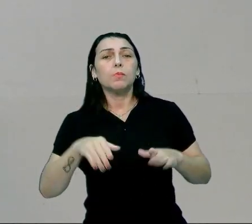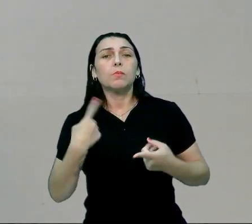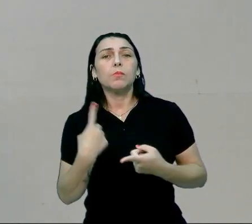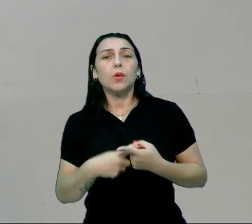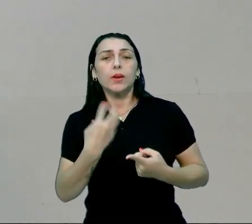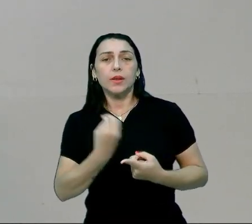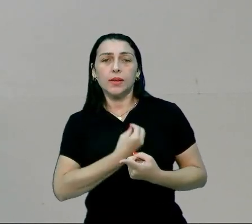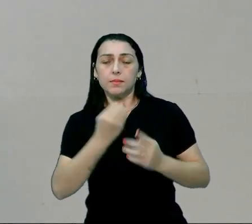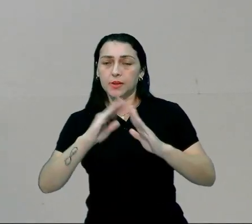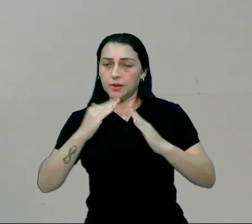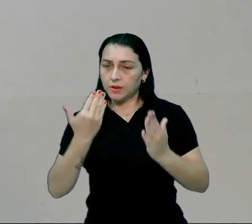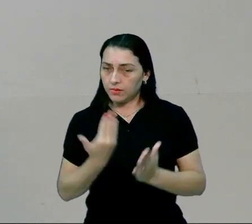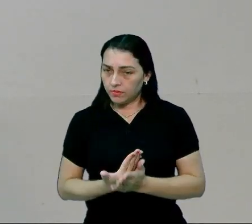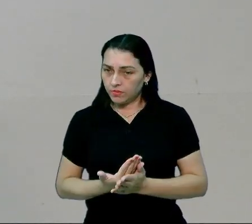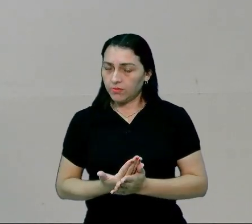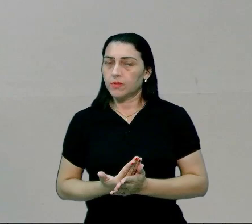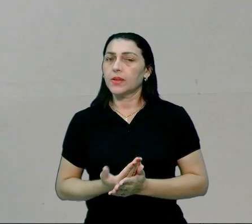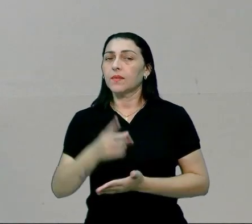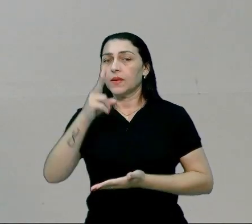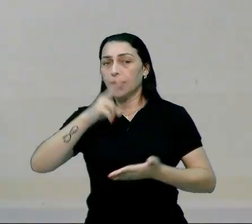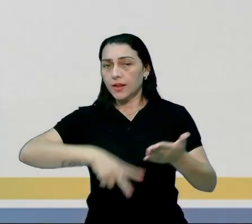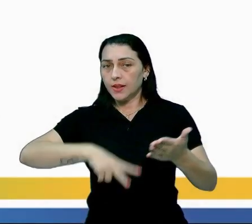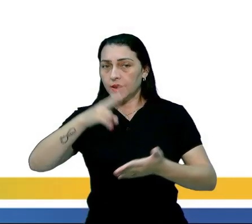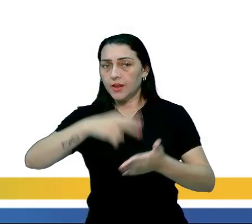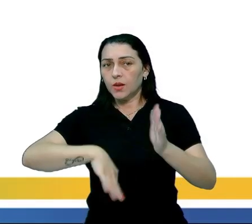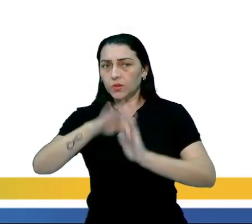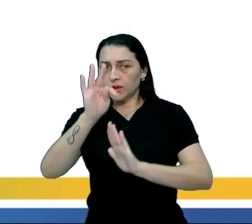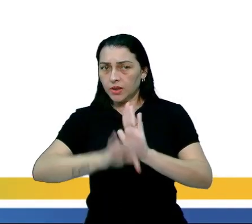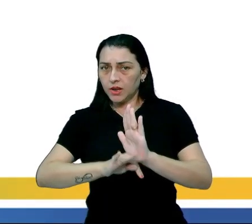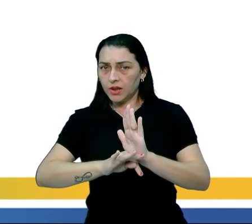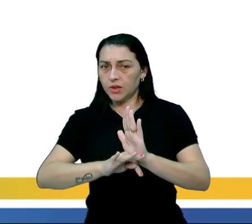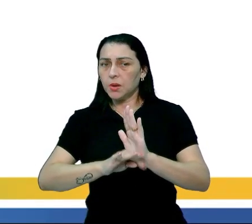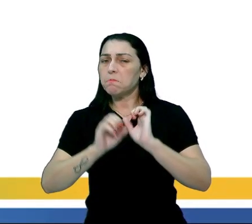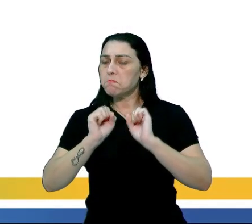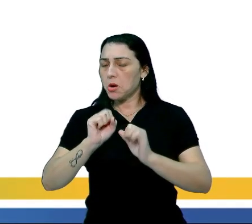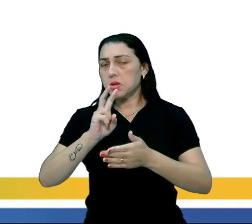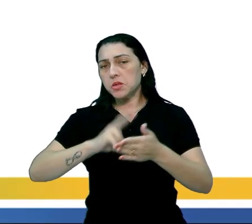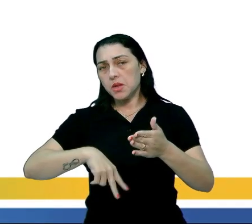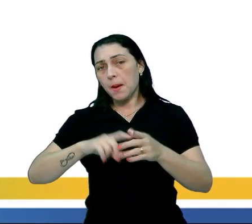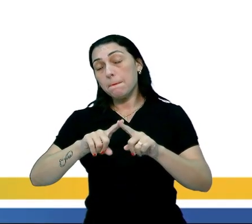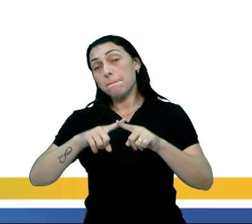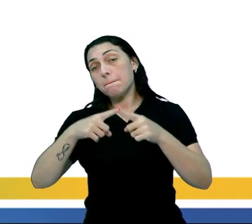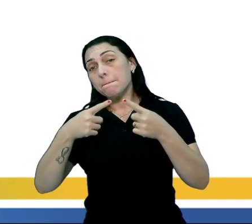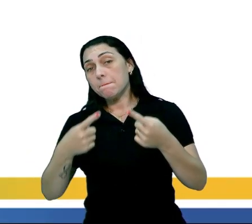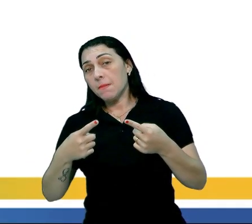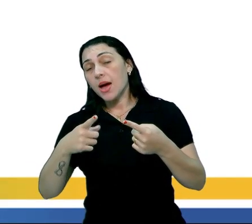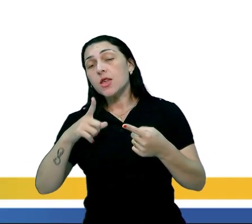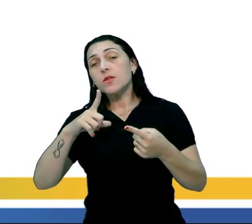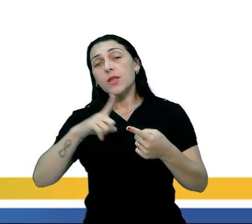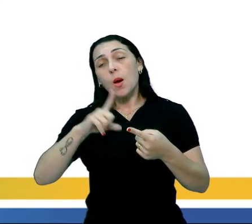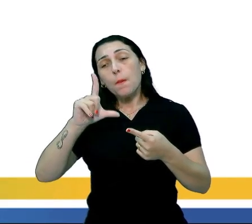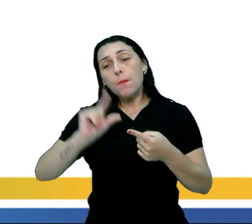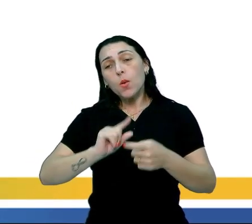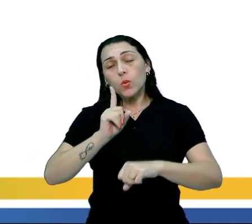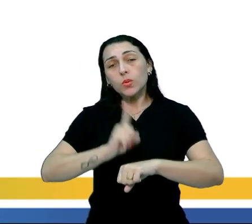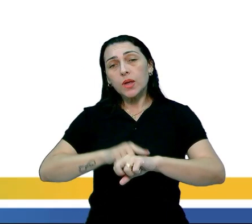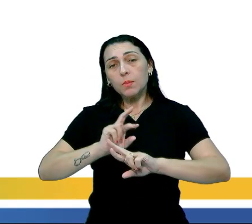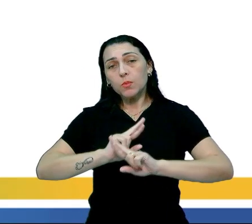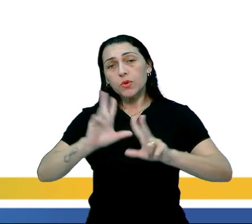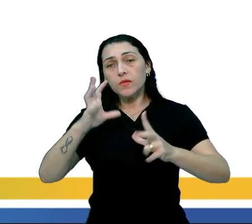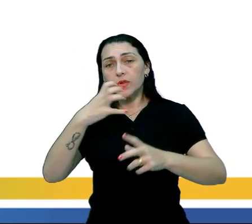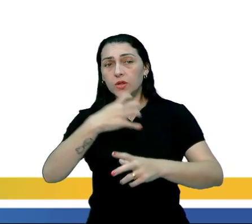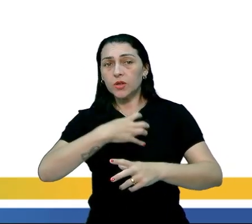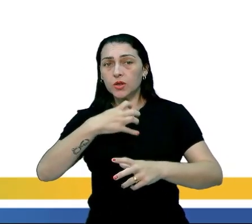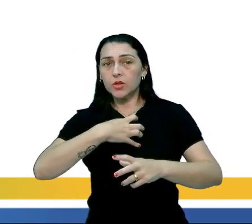está presente na escola. Então a gente vai ler o texto base? A gente pode até ler. Porém, como eu tenho pouco tempo, os diferentes modos